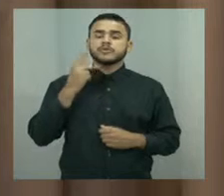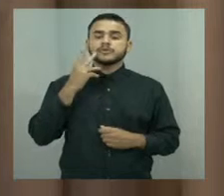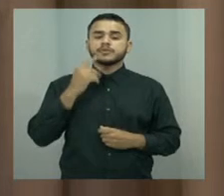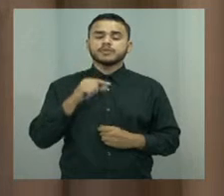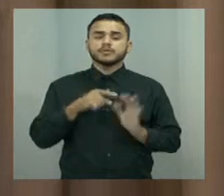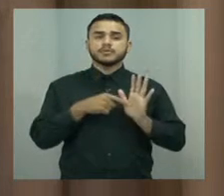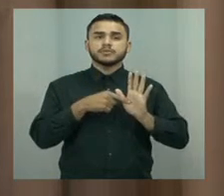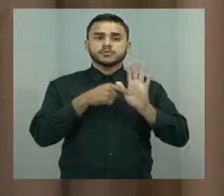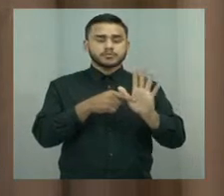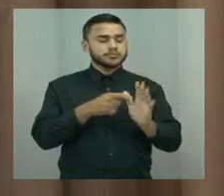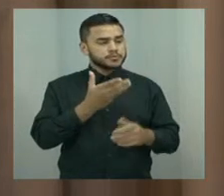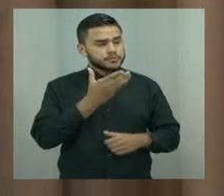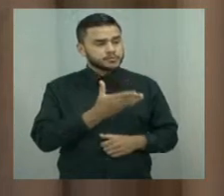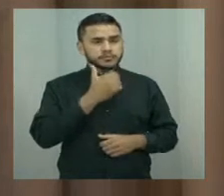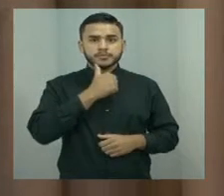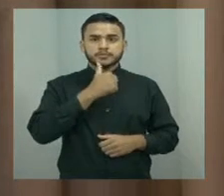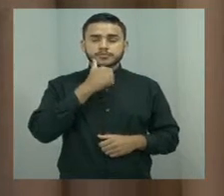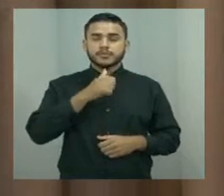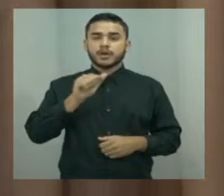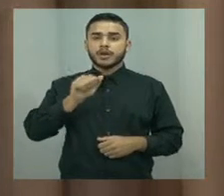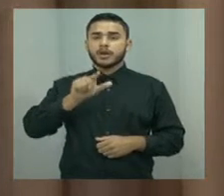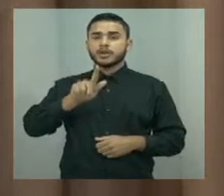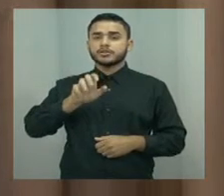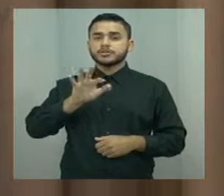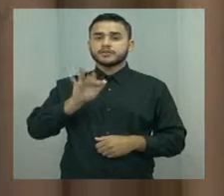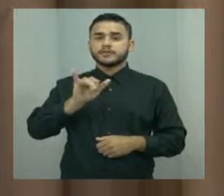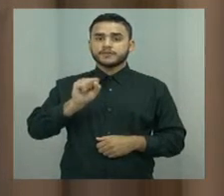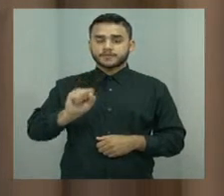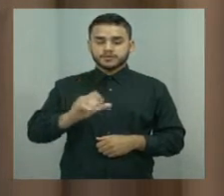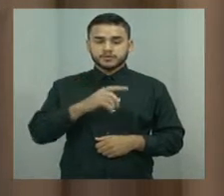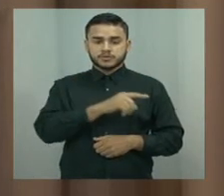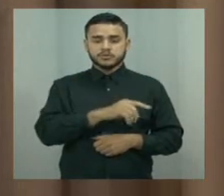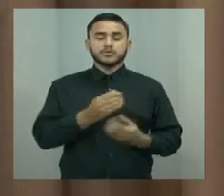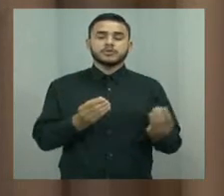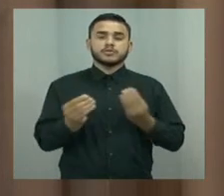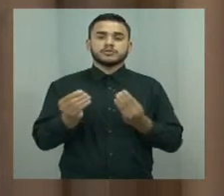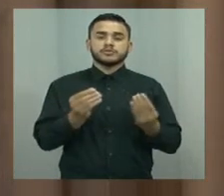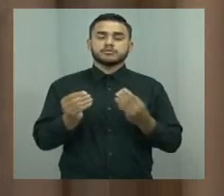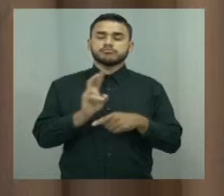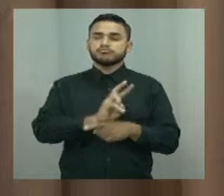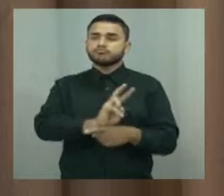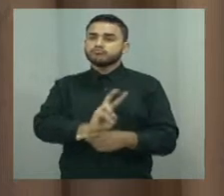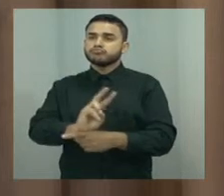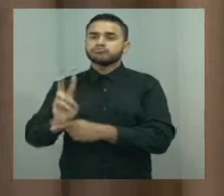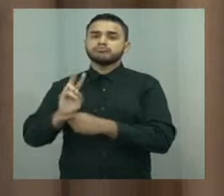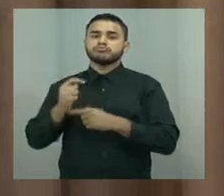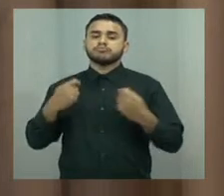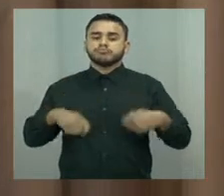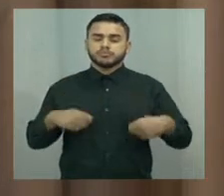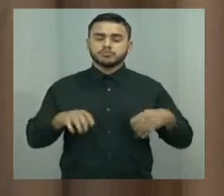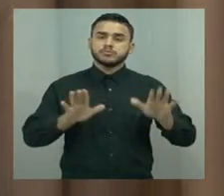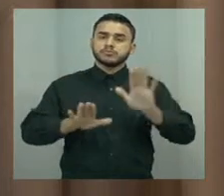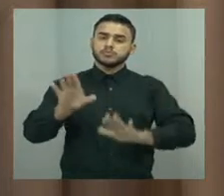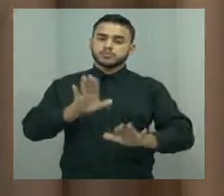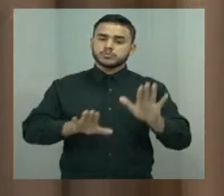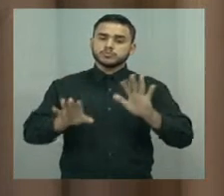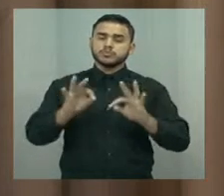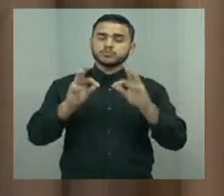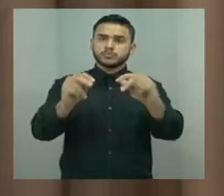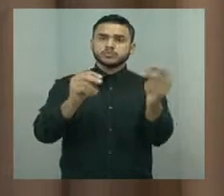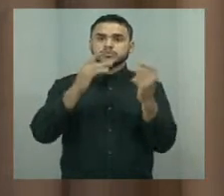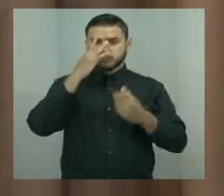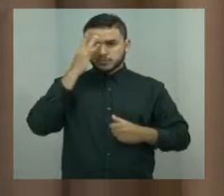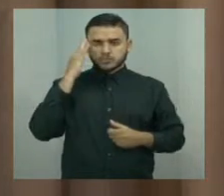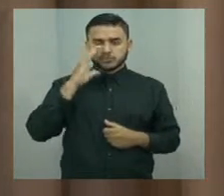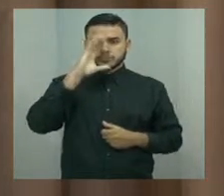aqui representada pela AGFIS, tem nesse cuidado da fiscalização, do combate, do cuidado com o